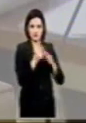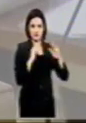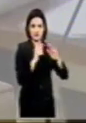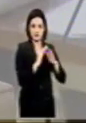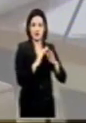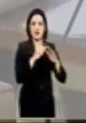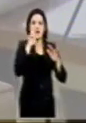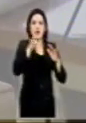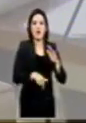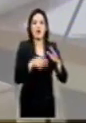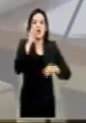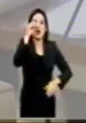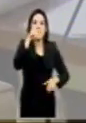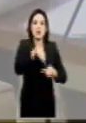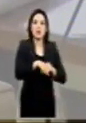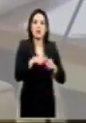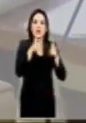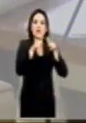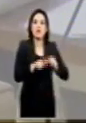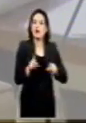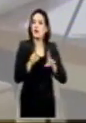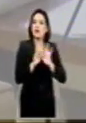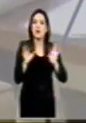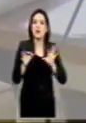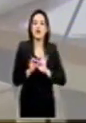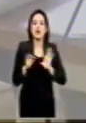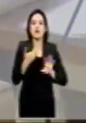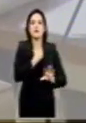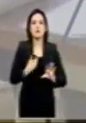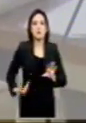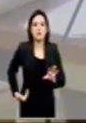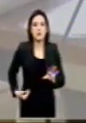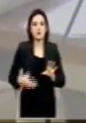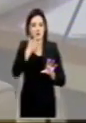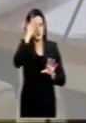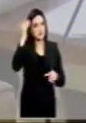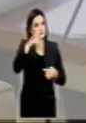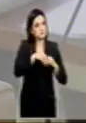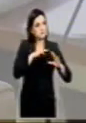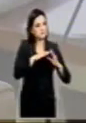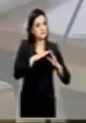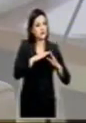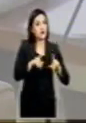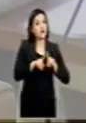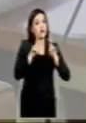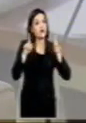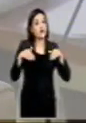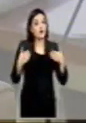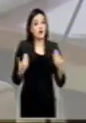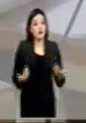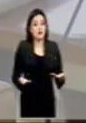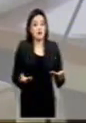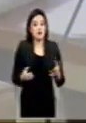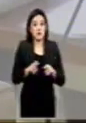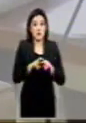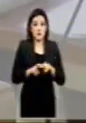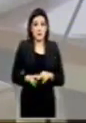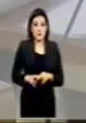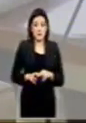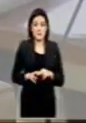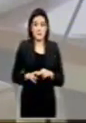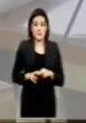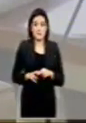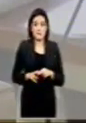exerce profissão ou atividade. Esse cenário sinalizaria, em relação aos agentes detentores de